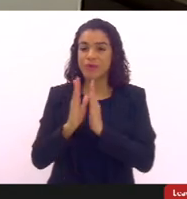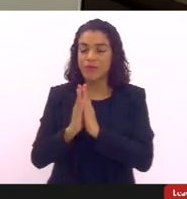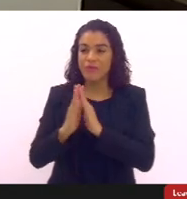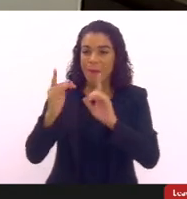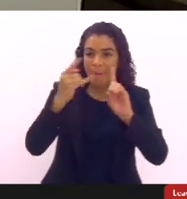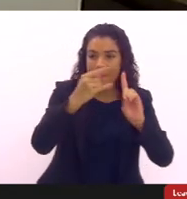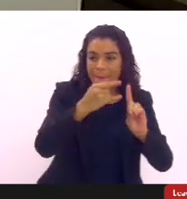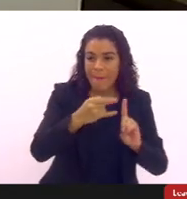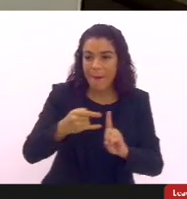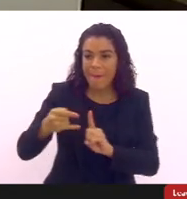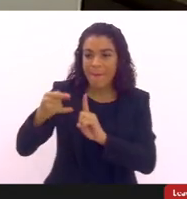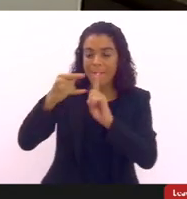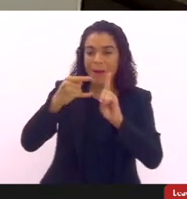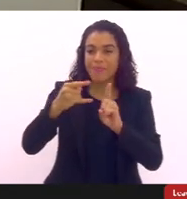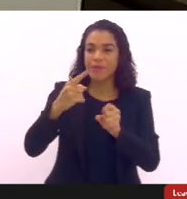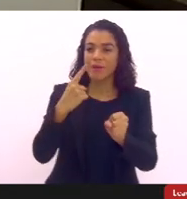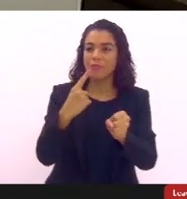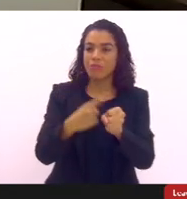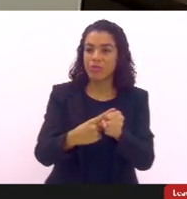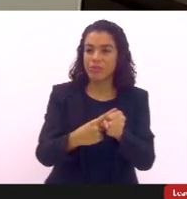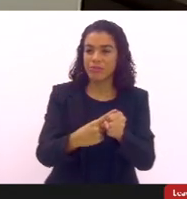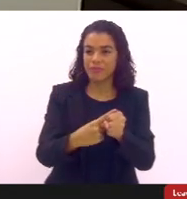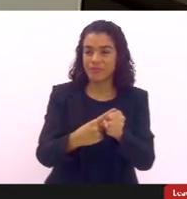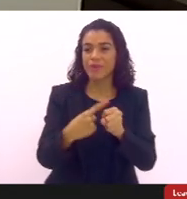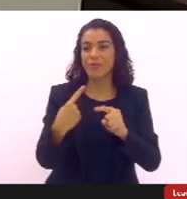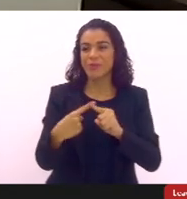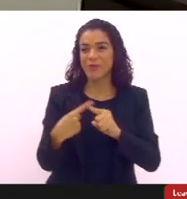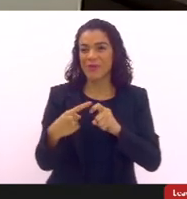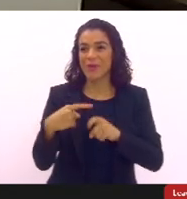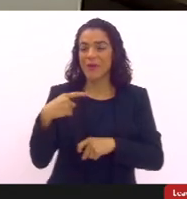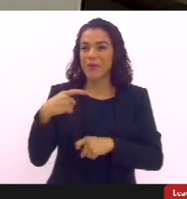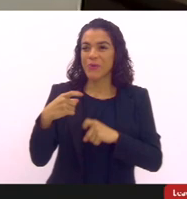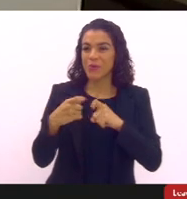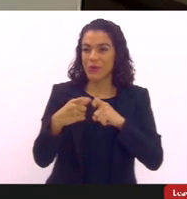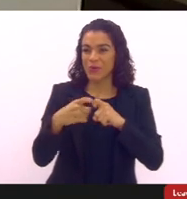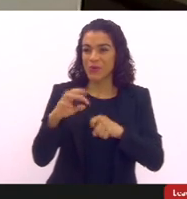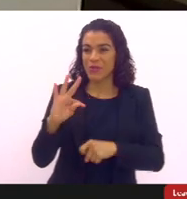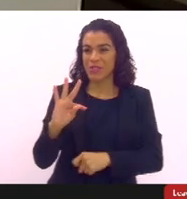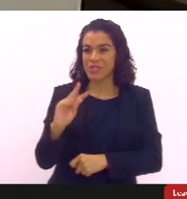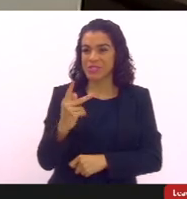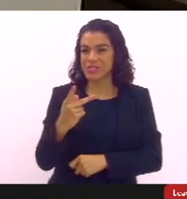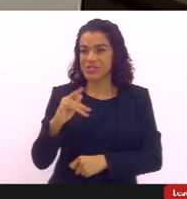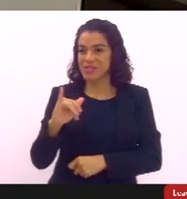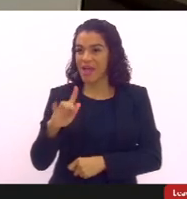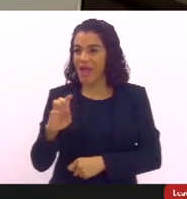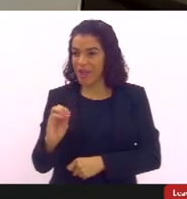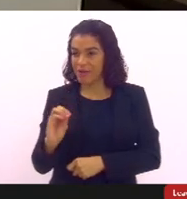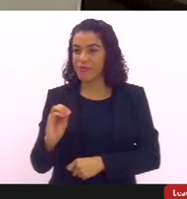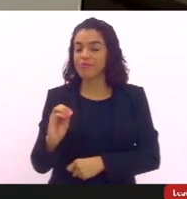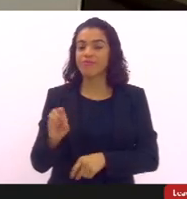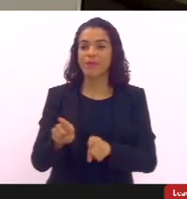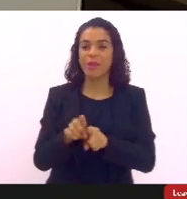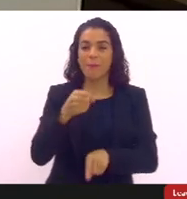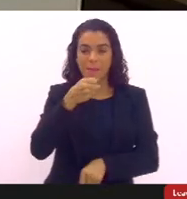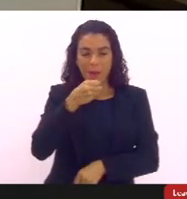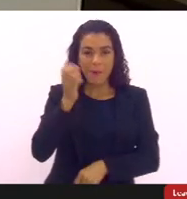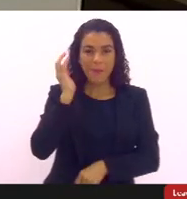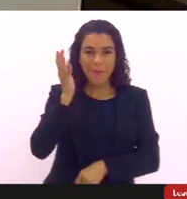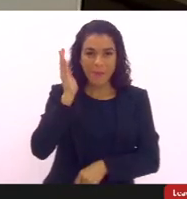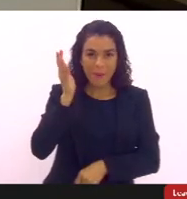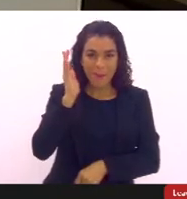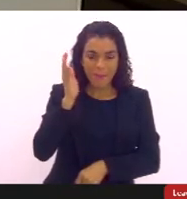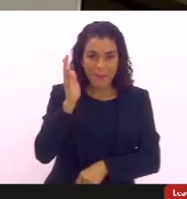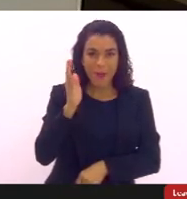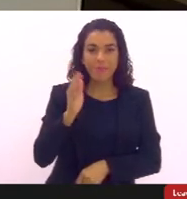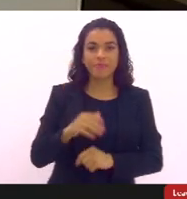o seu microfone fechado. E já que o doutor Tiago já está conosco, eu vou pedir passar as ponderações, passar a palavra ao doutor